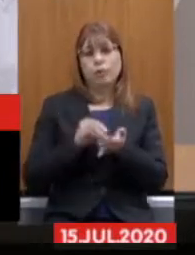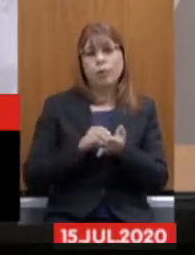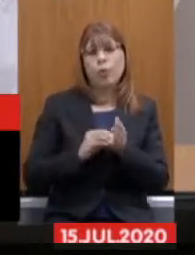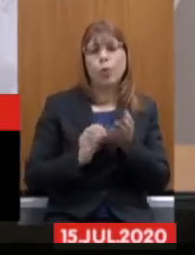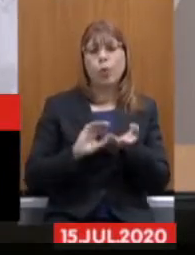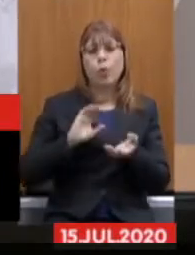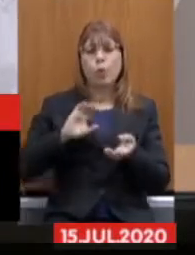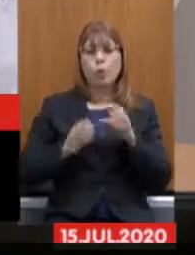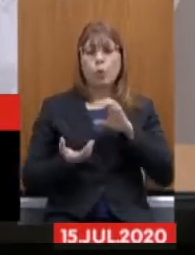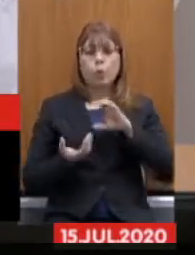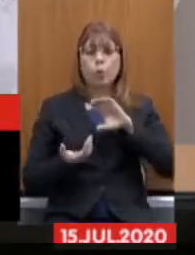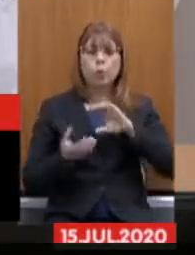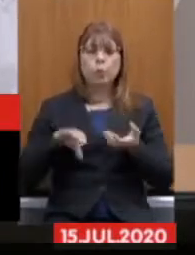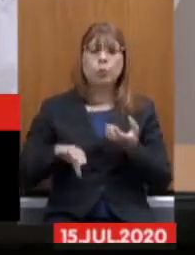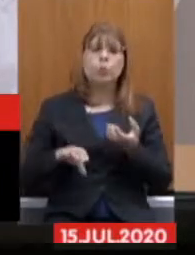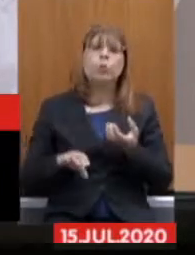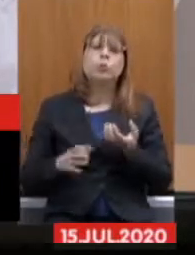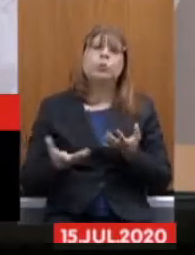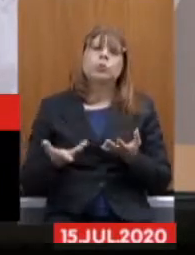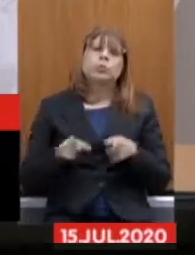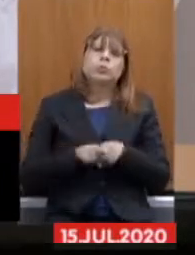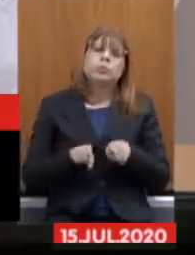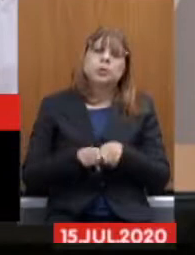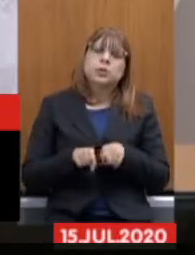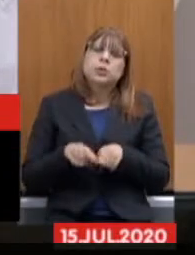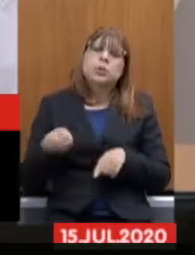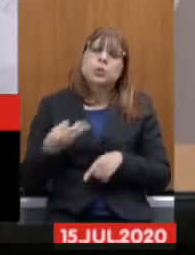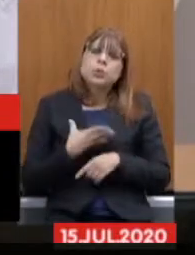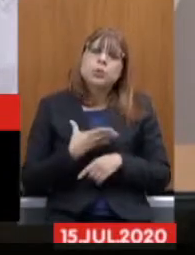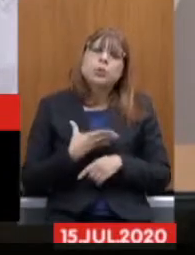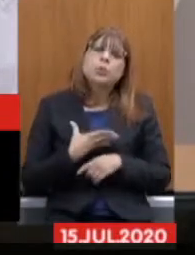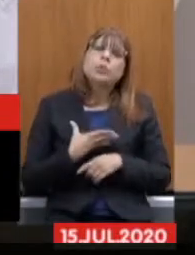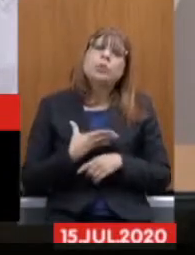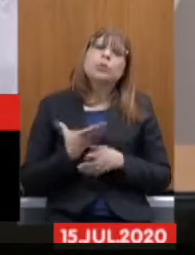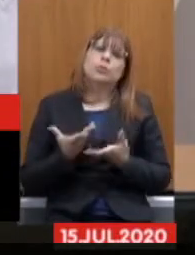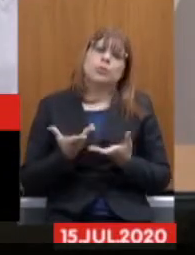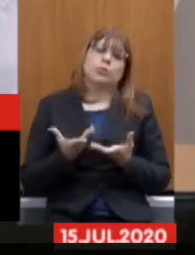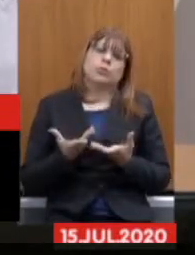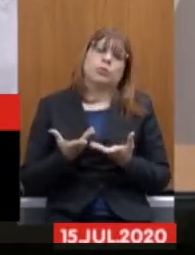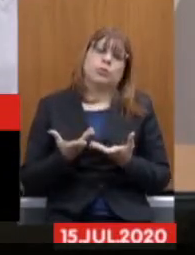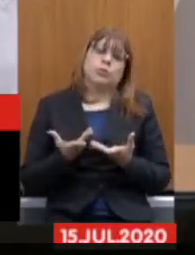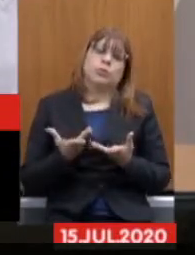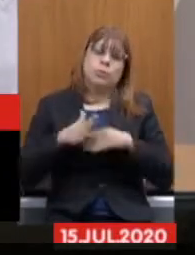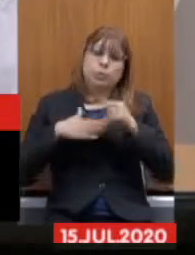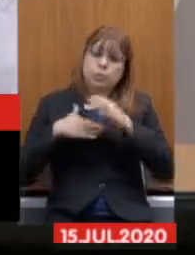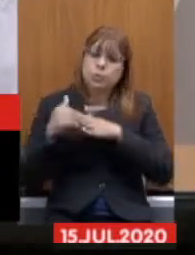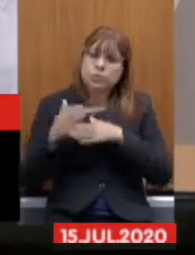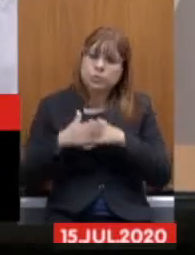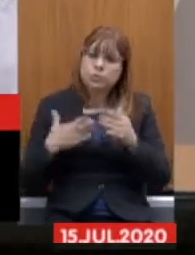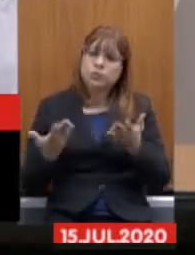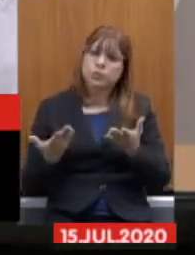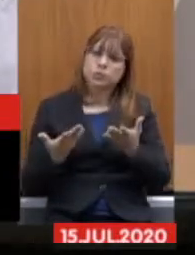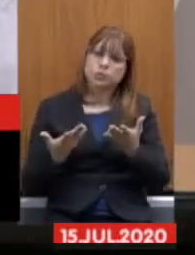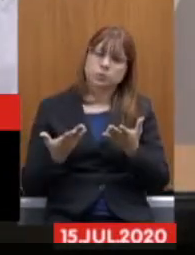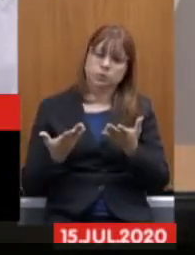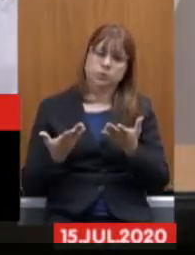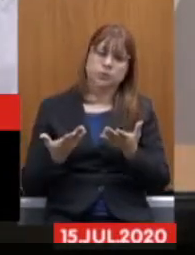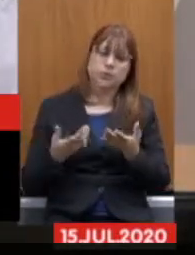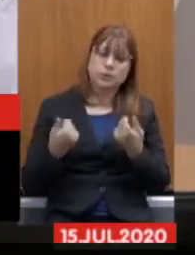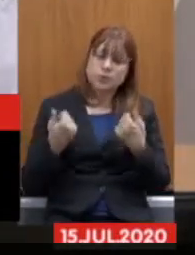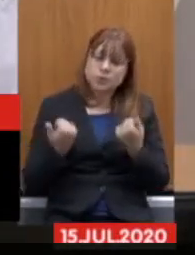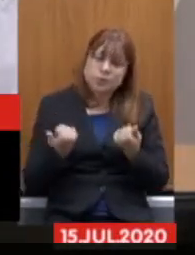por falta de entrar novos profissionais nós temos a equipe que está limitadíssima e que tem dá conta do